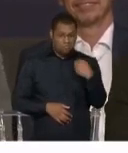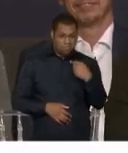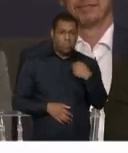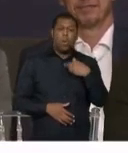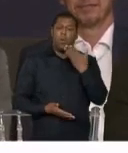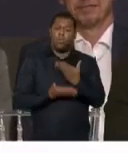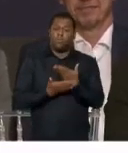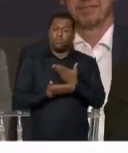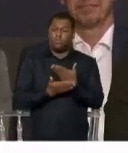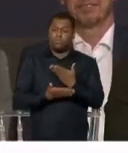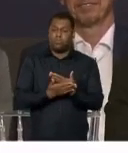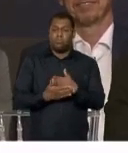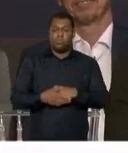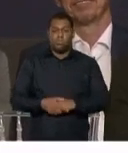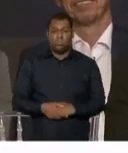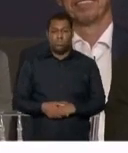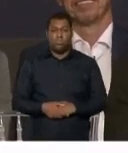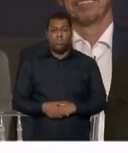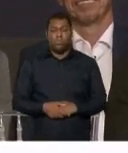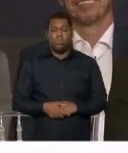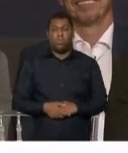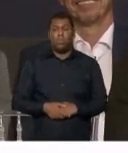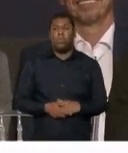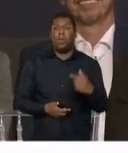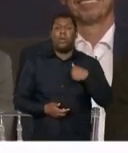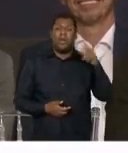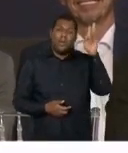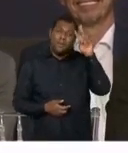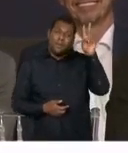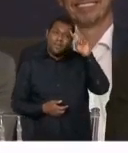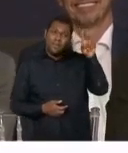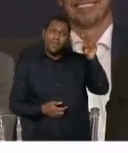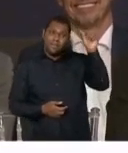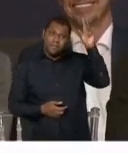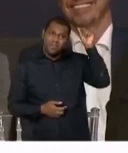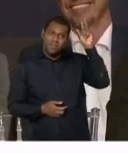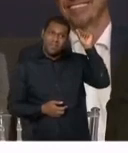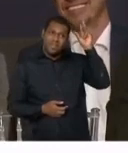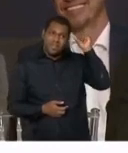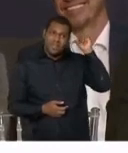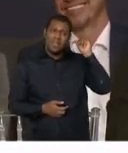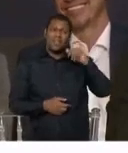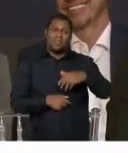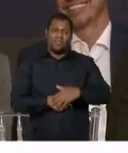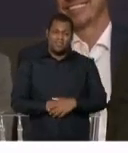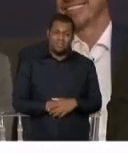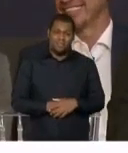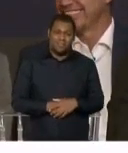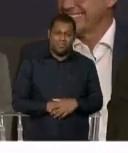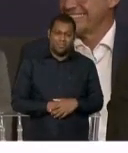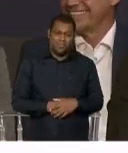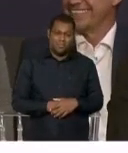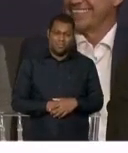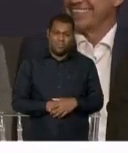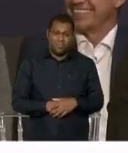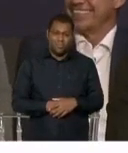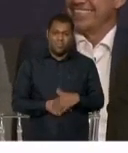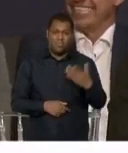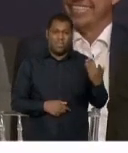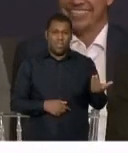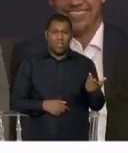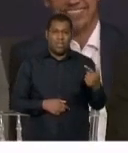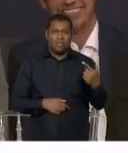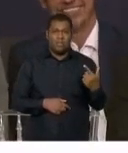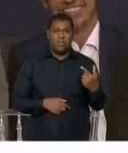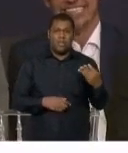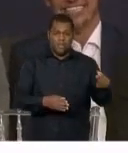E uma das memórias mais antigas que eu tenho daquele lugar é de ter ganhado um quadro